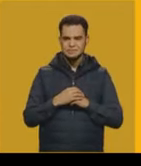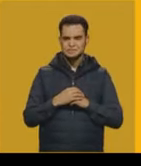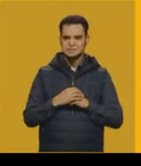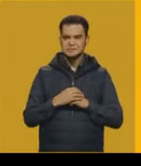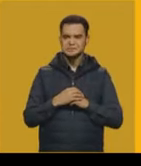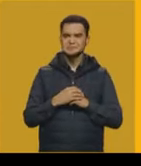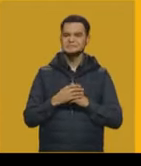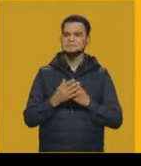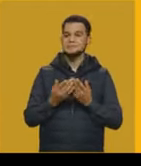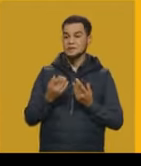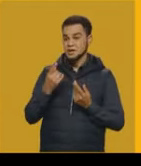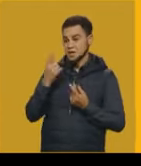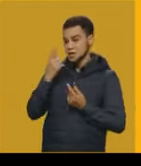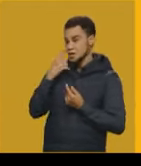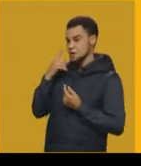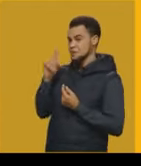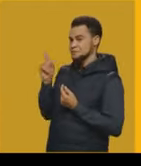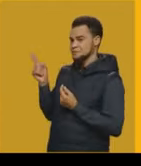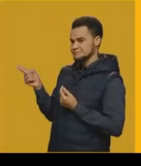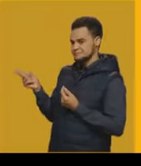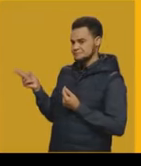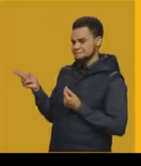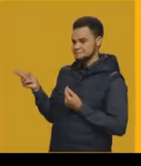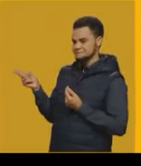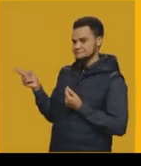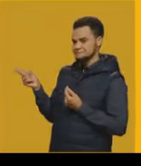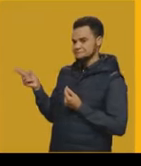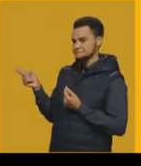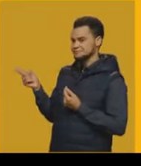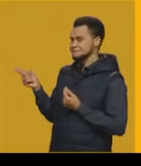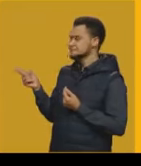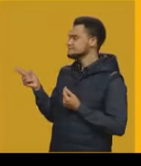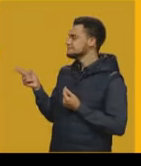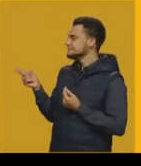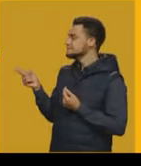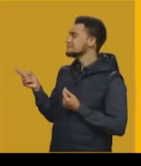Então, vai ficar pente